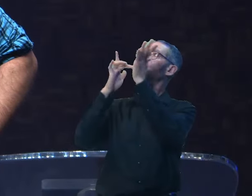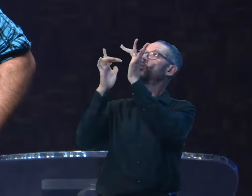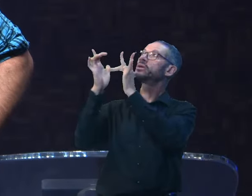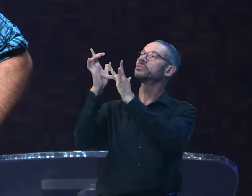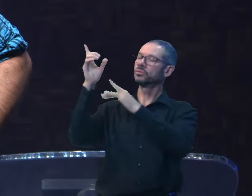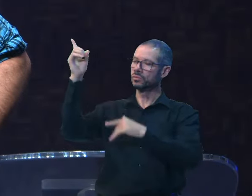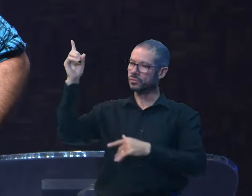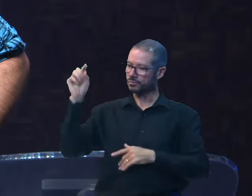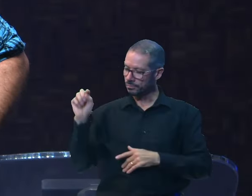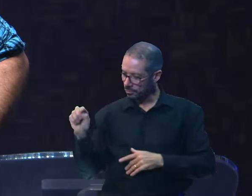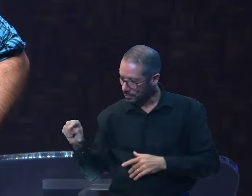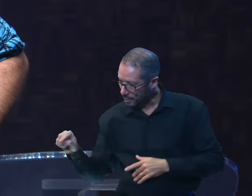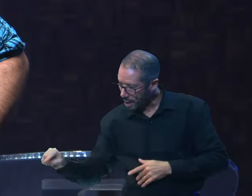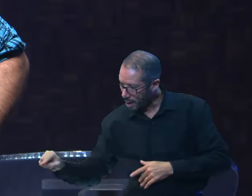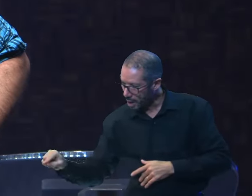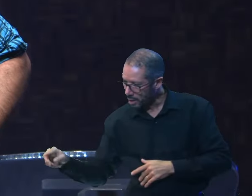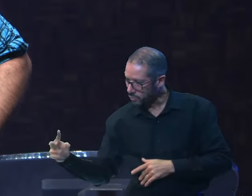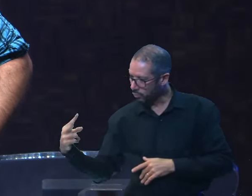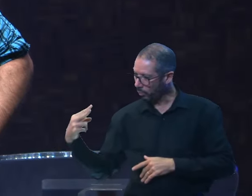Ele ficou olhando.